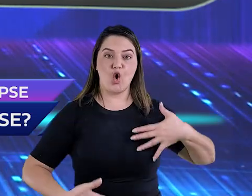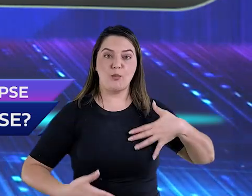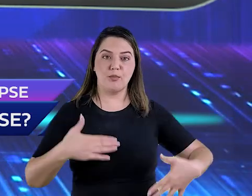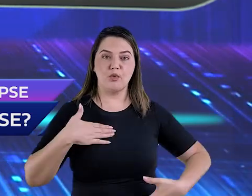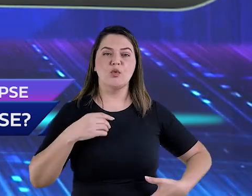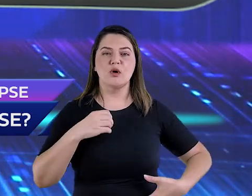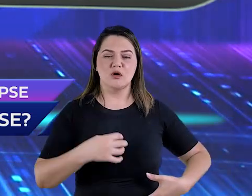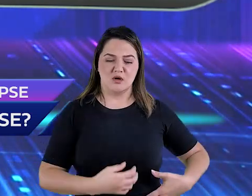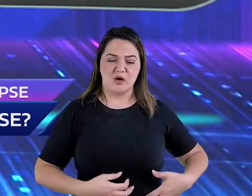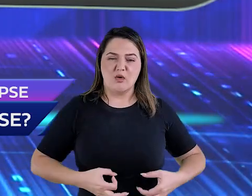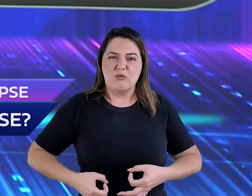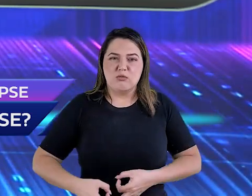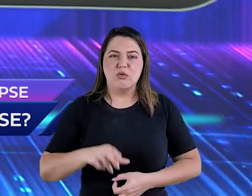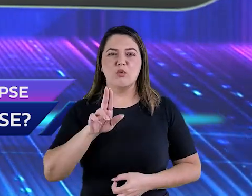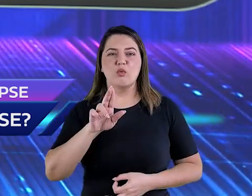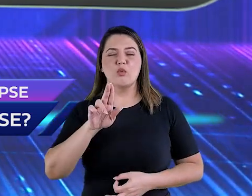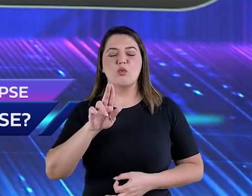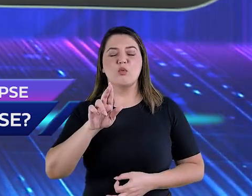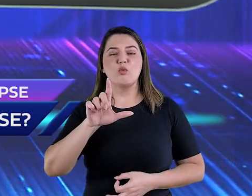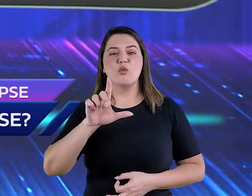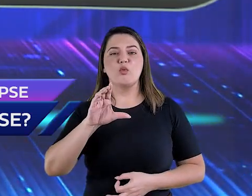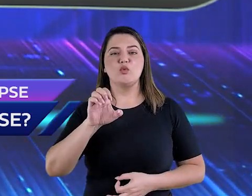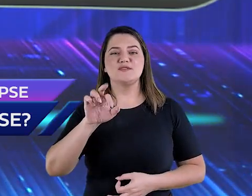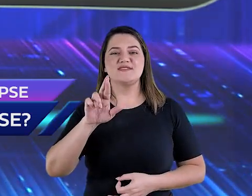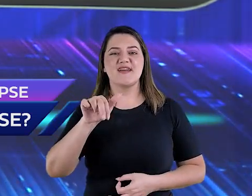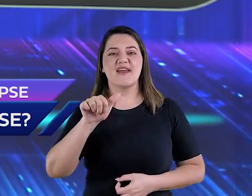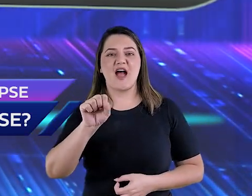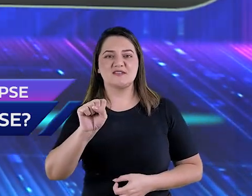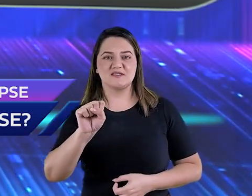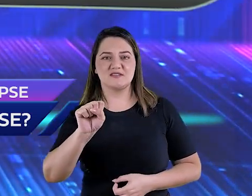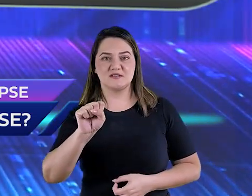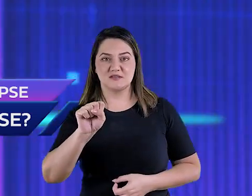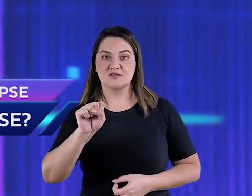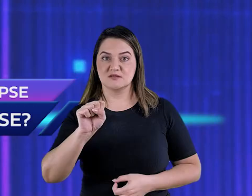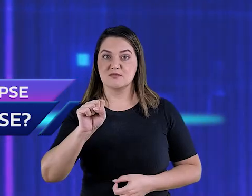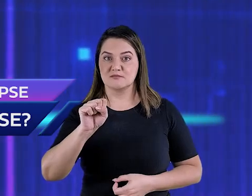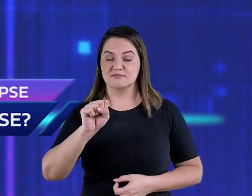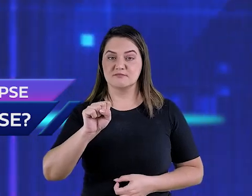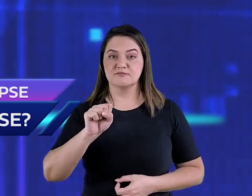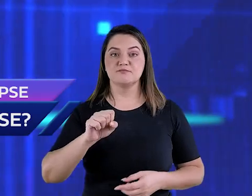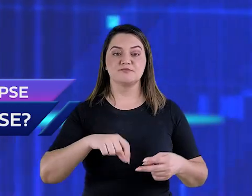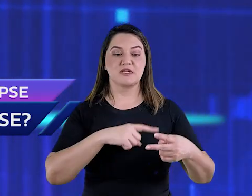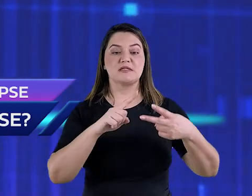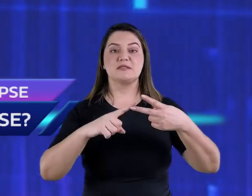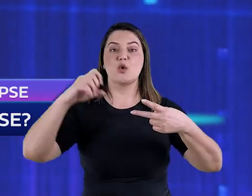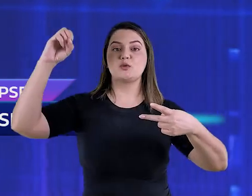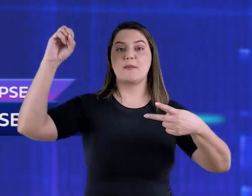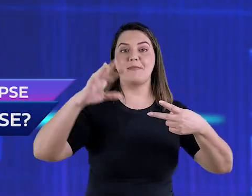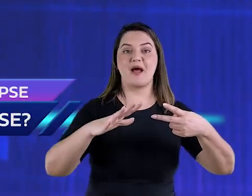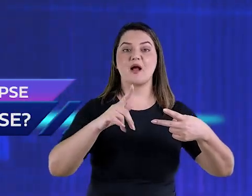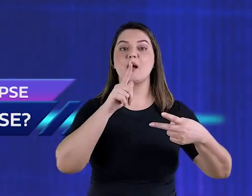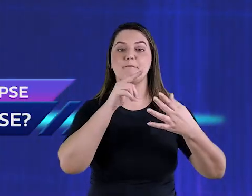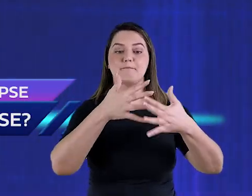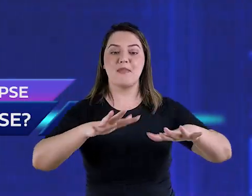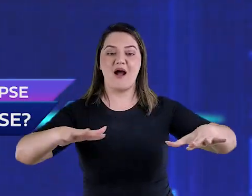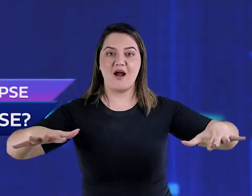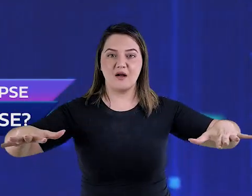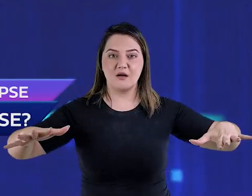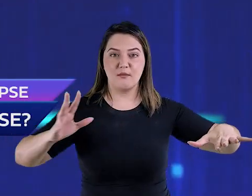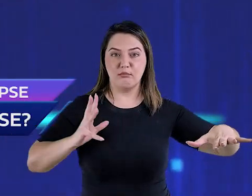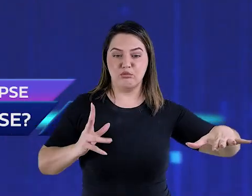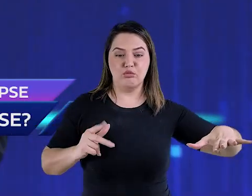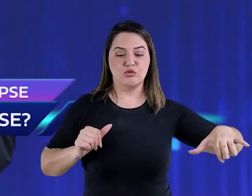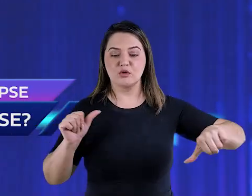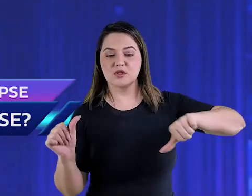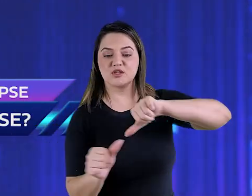corpo dos adoradores da besta e da sua imagem. A segunda praga é a transformação do mar em